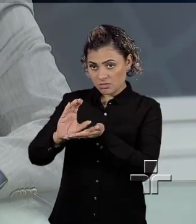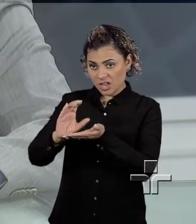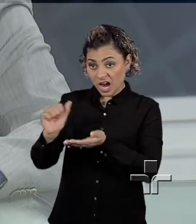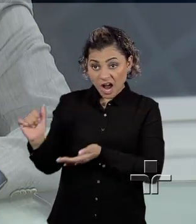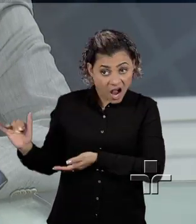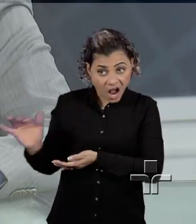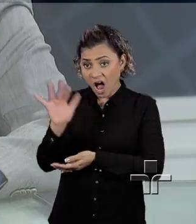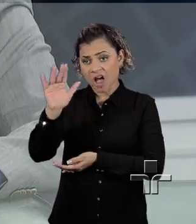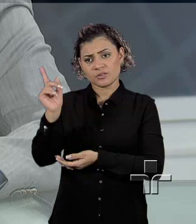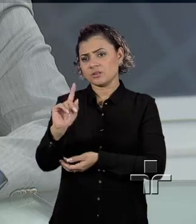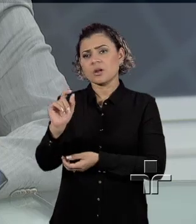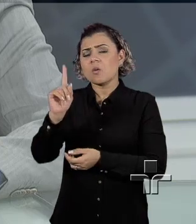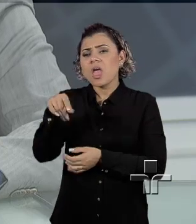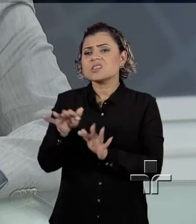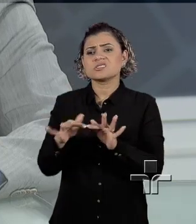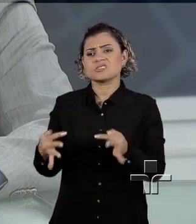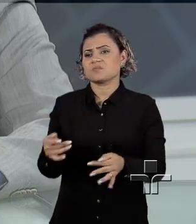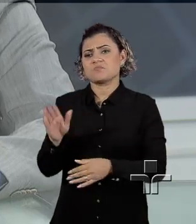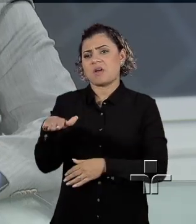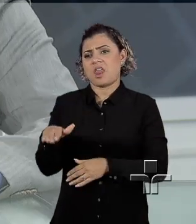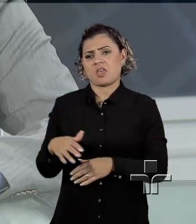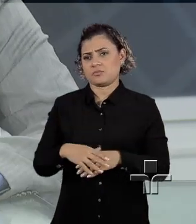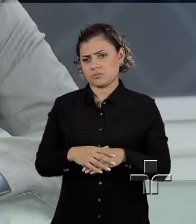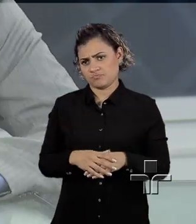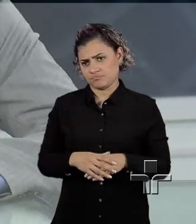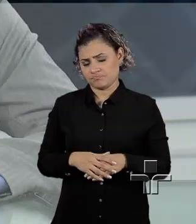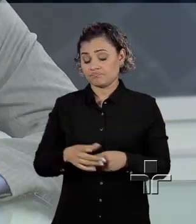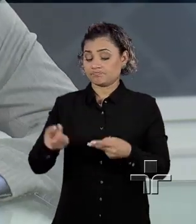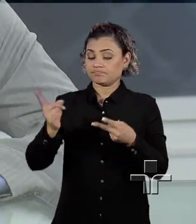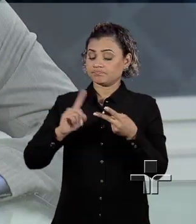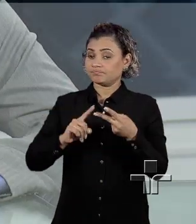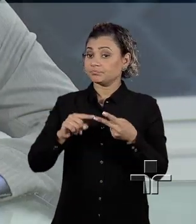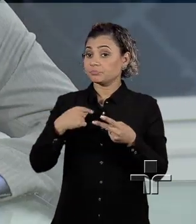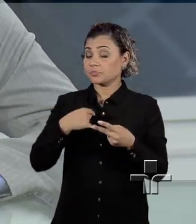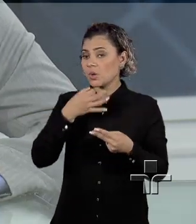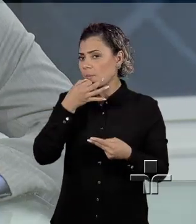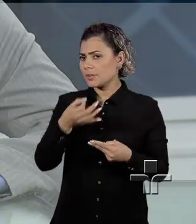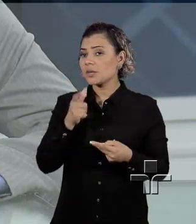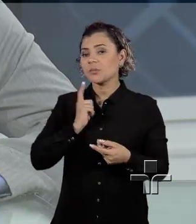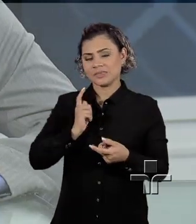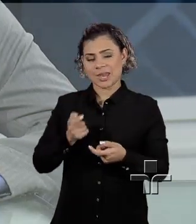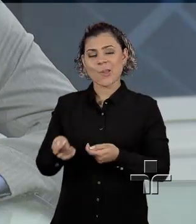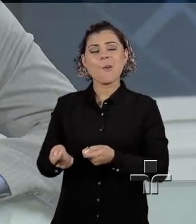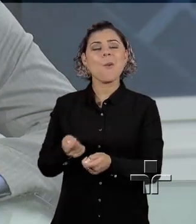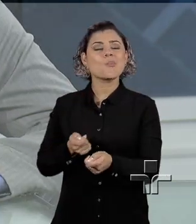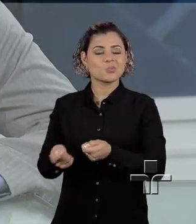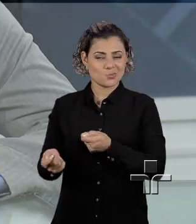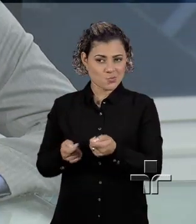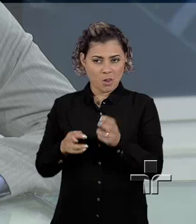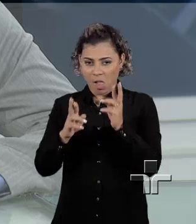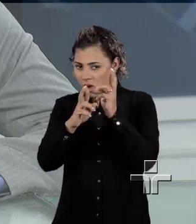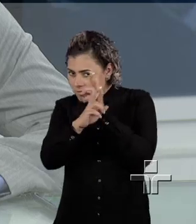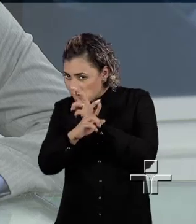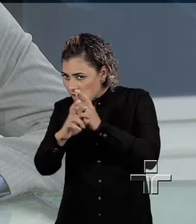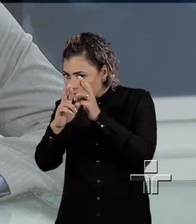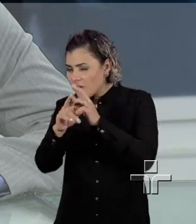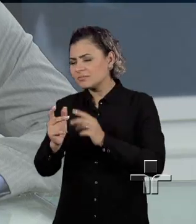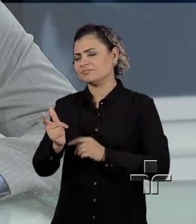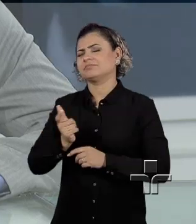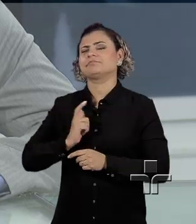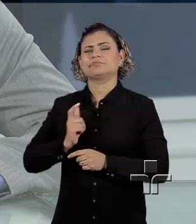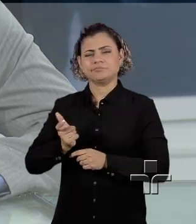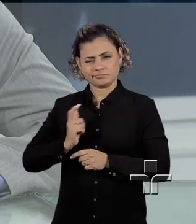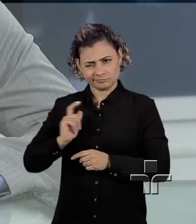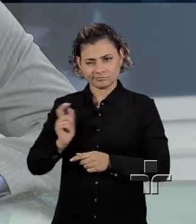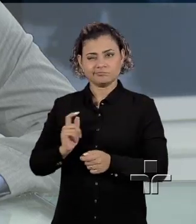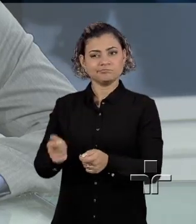volumosos, são pequenos empréstimos. E depois nós vamos ter, na minha visão, aí um controle, certamente vai haver um certo controle por parte aí